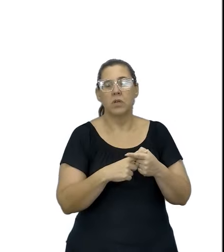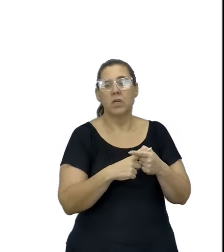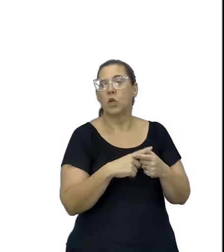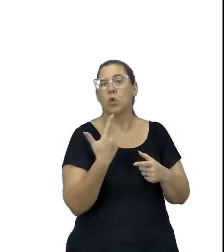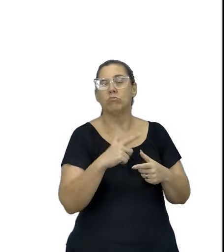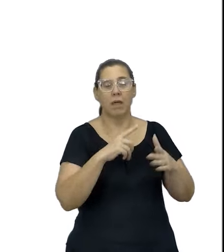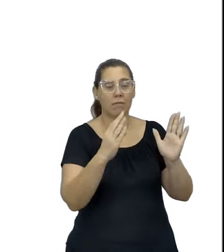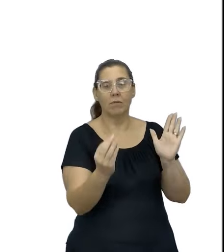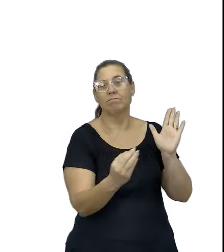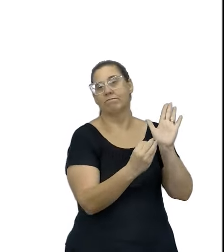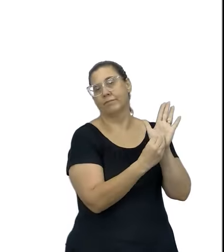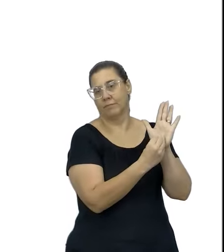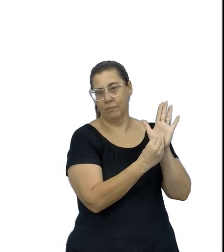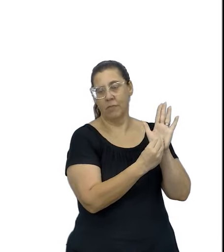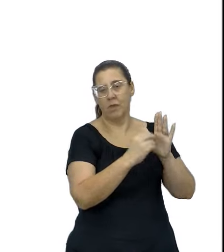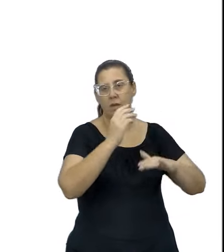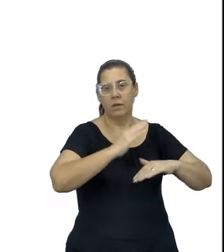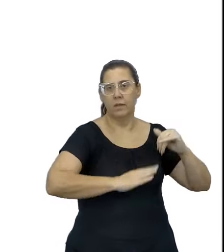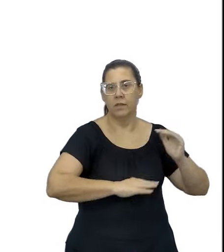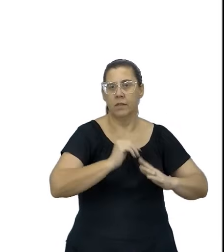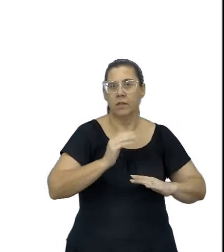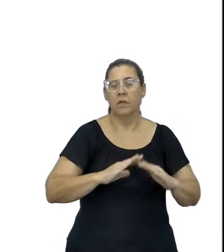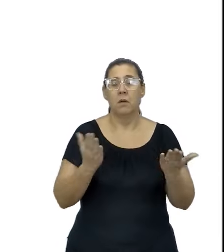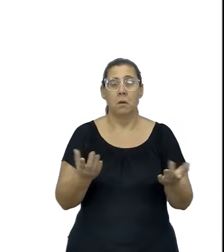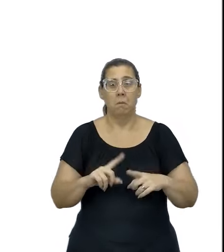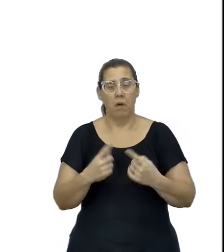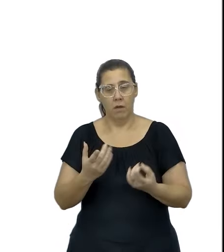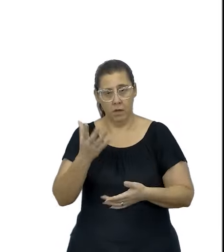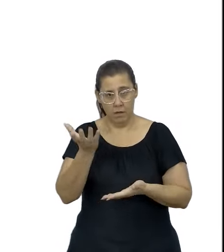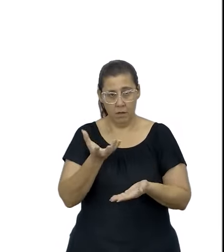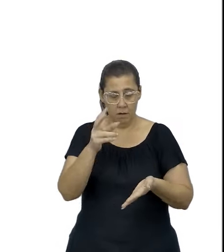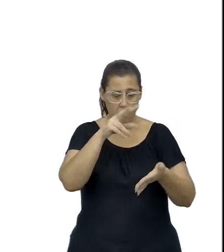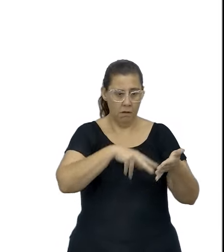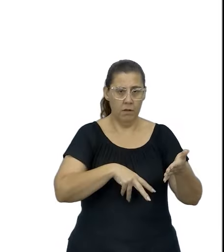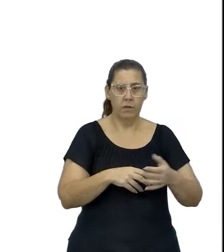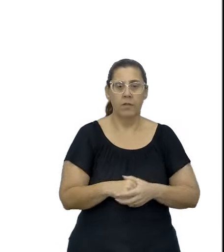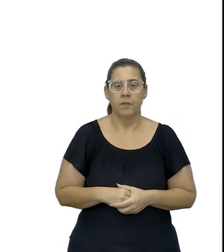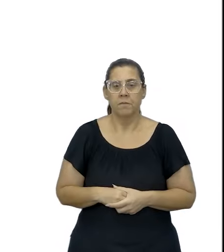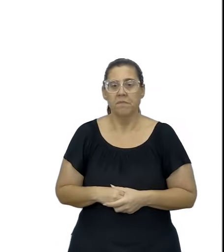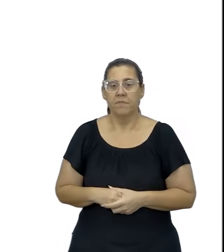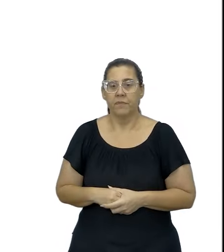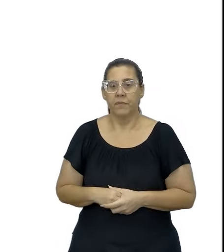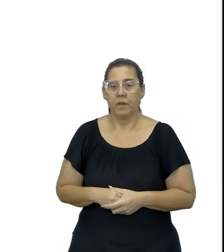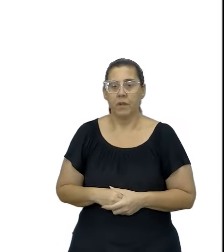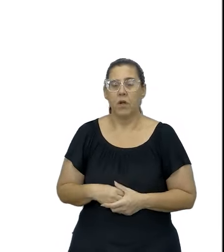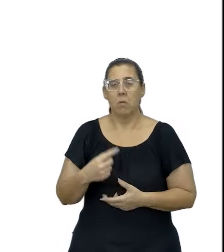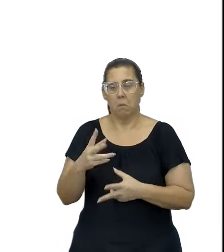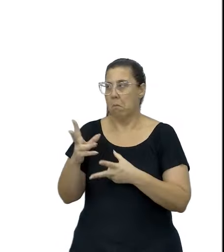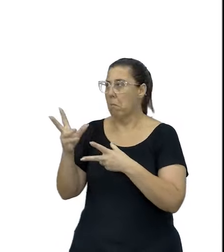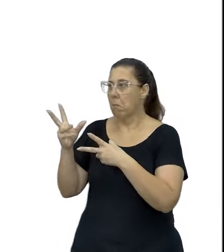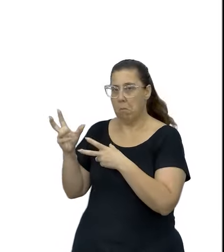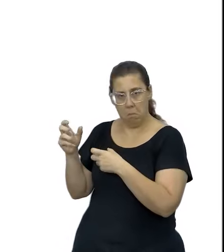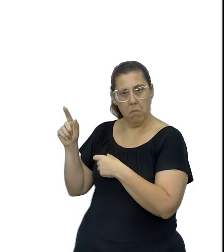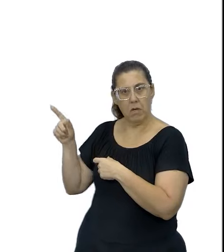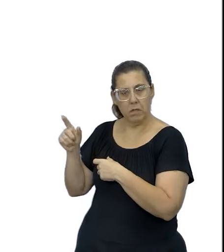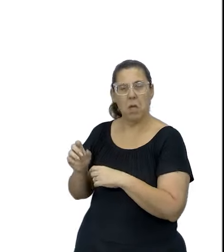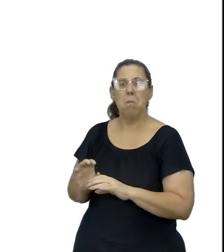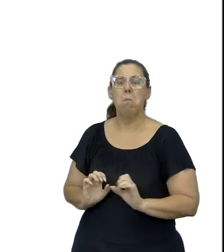de habilidades. No entanto, eu gostaria de ler com vocês, tá? Como podem notar, essa habilidade, ela